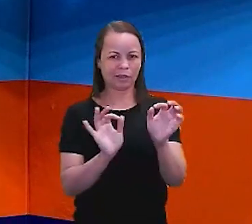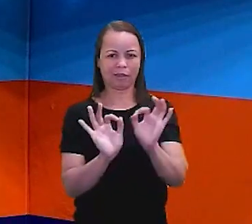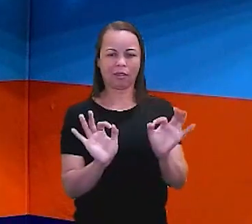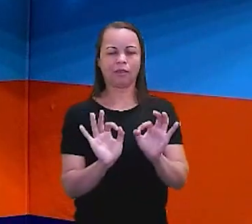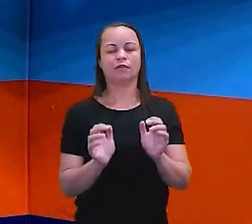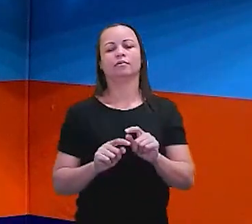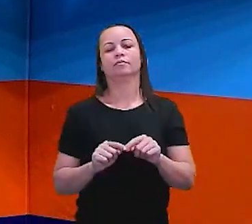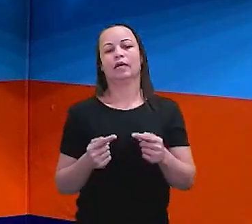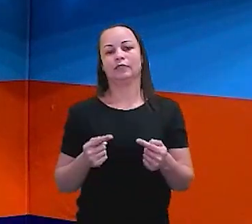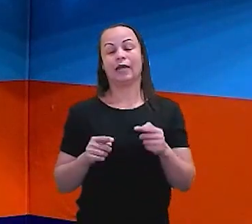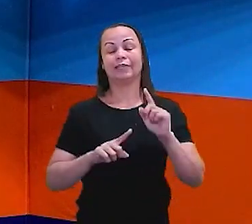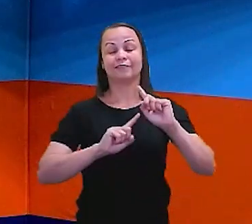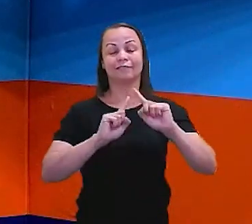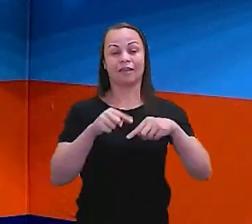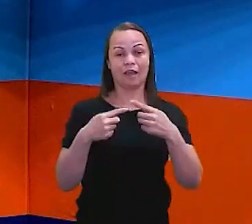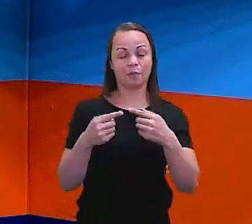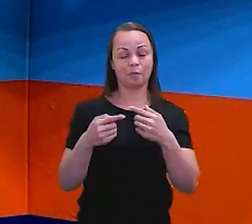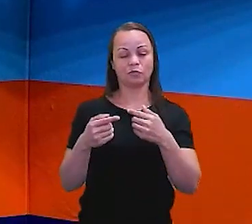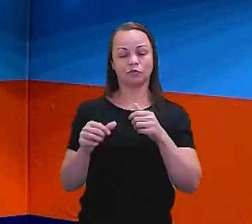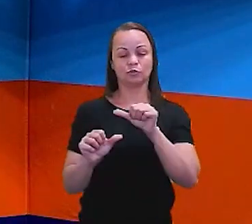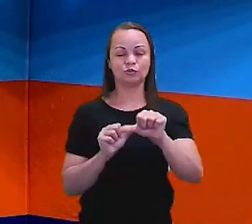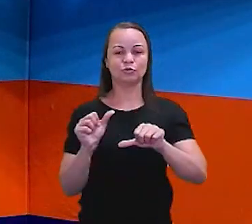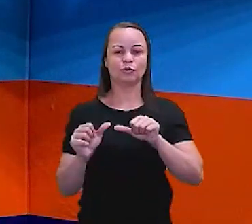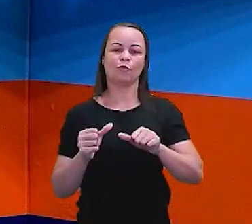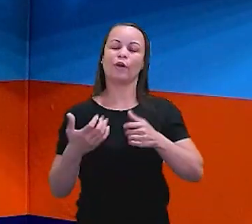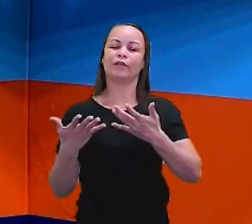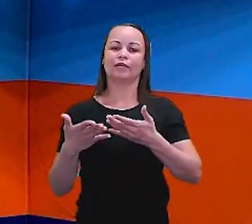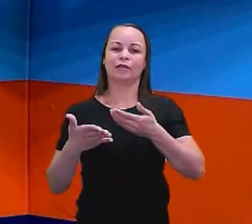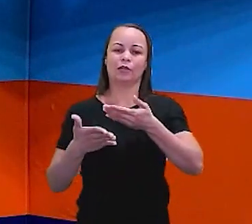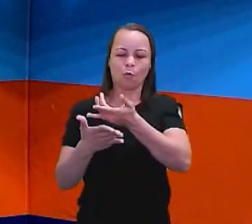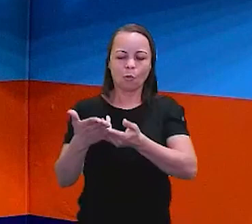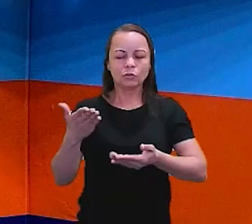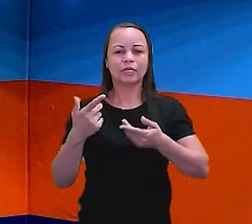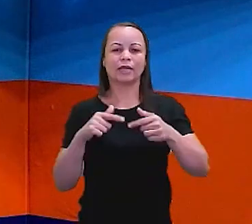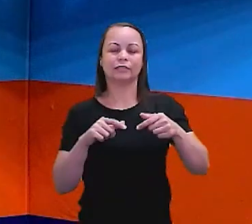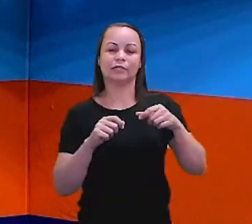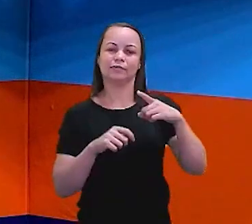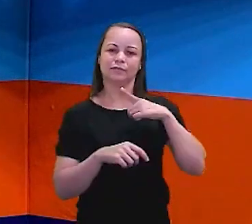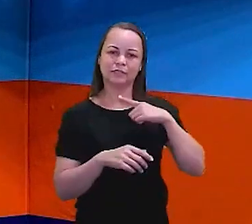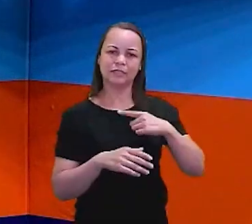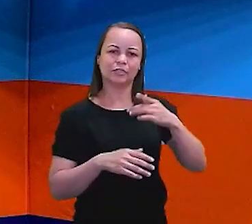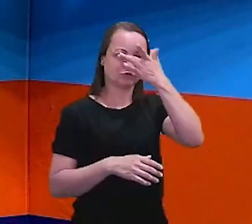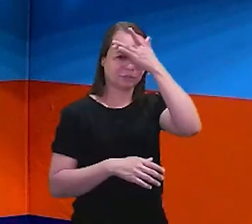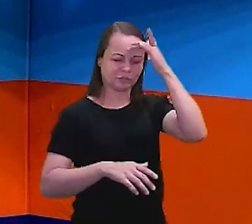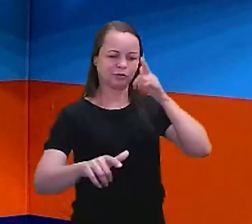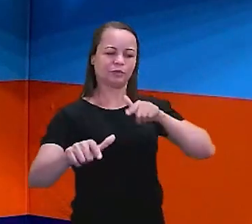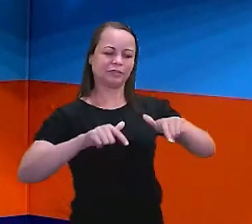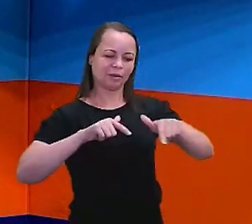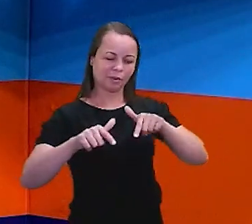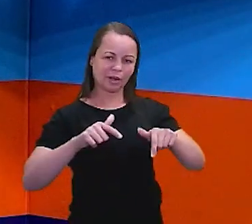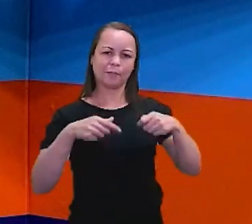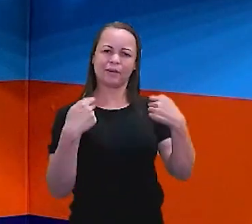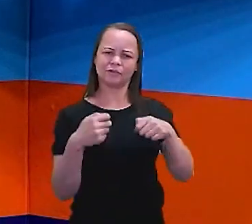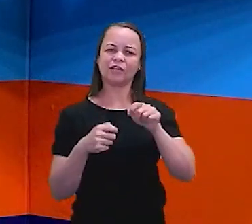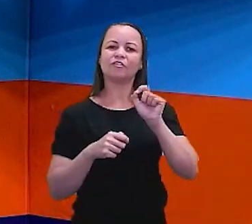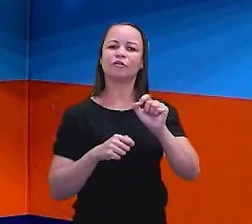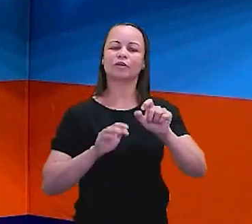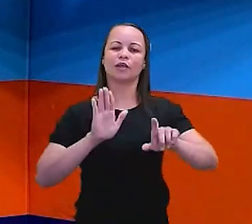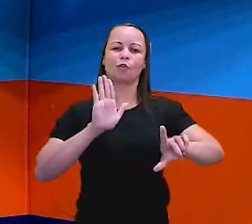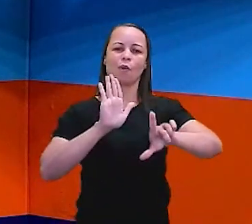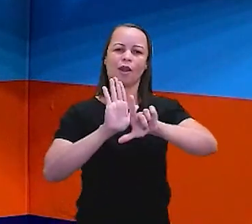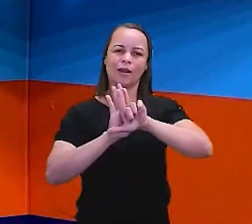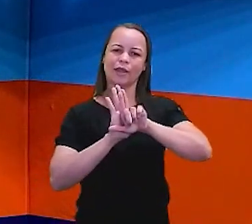aconteceu a contratação de funcionários, que eles tinham trabalhadores remunerados, se precisava de uma lei, de uma